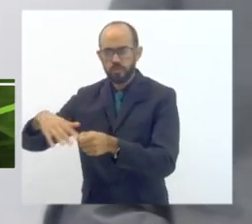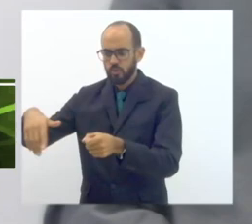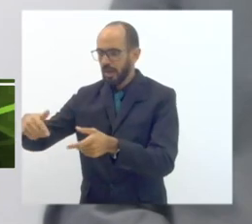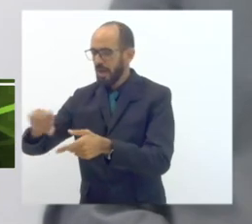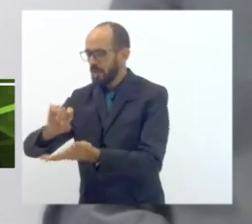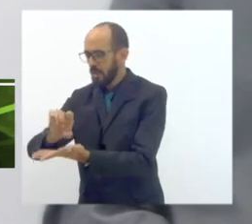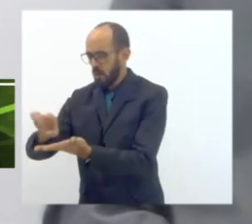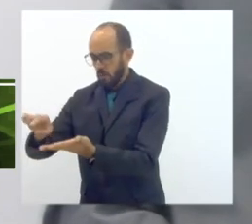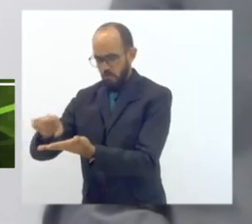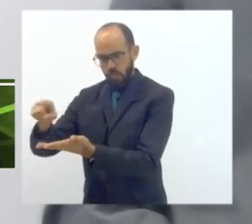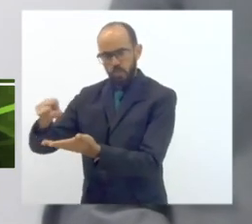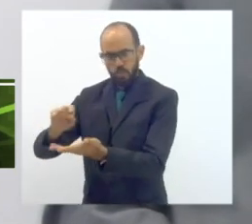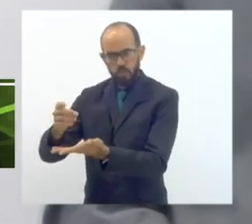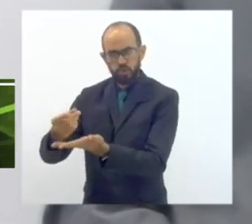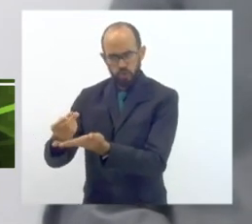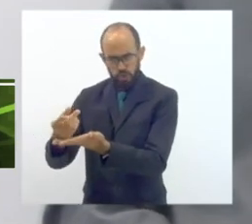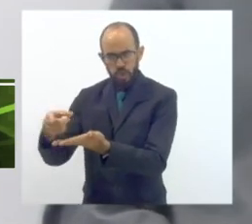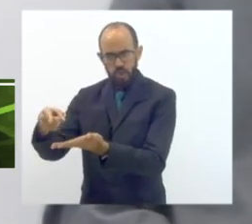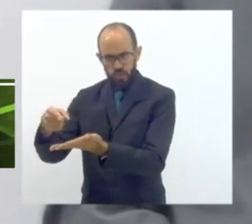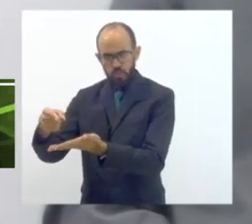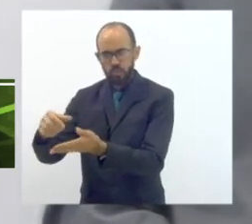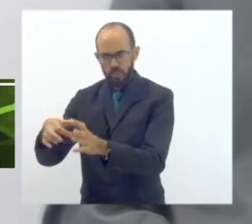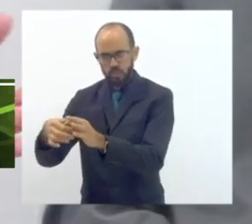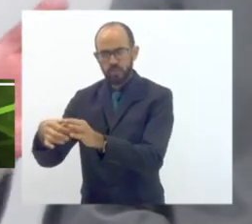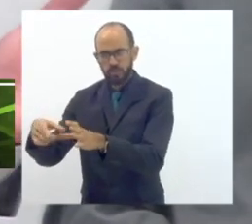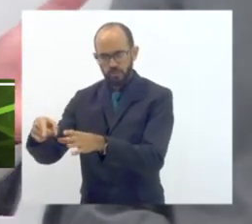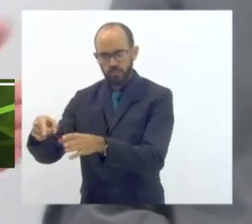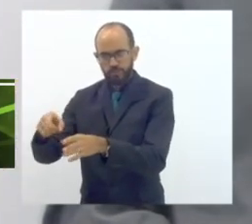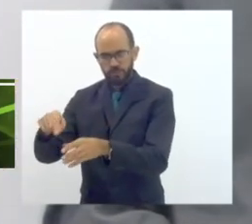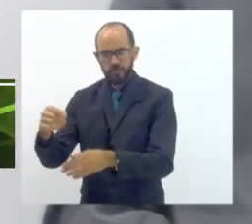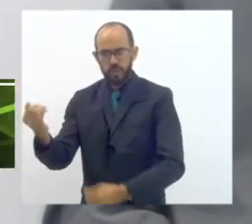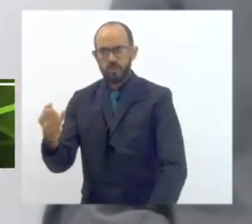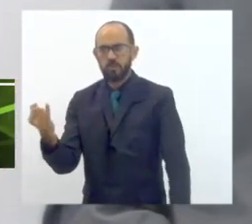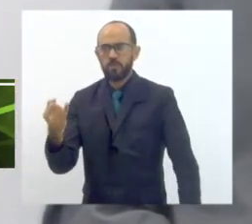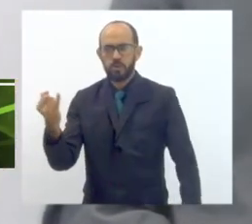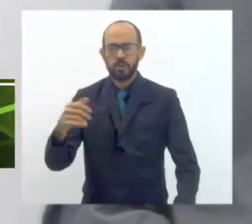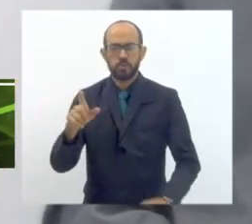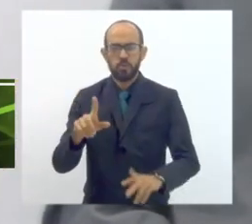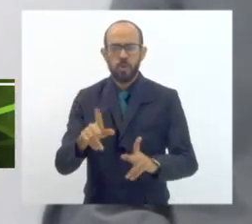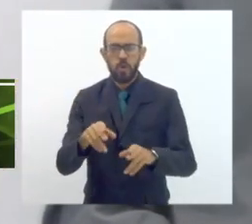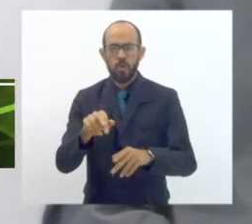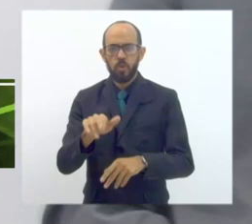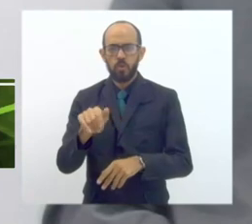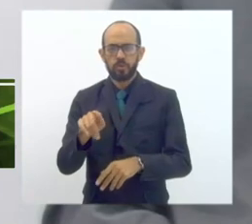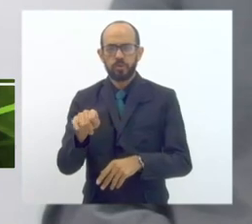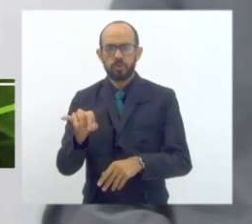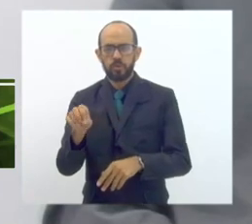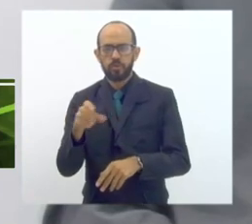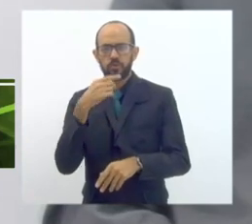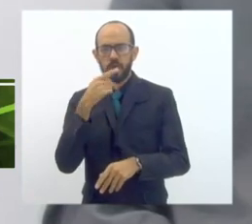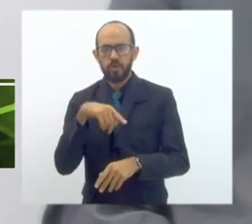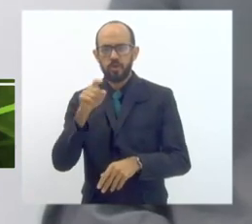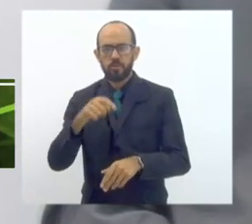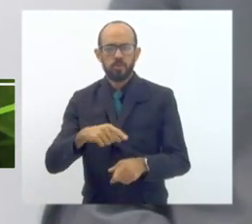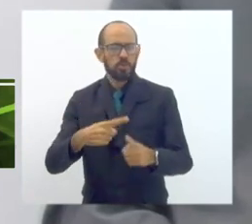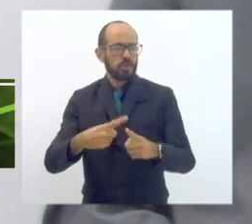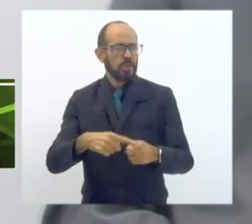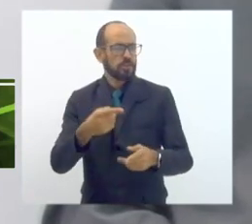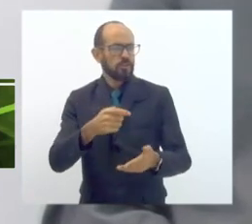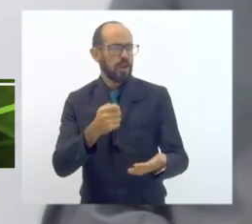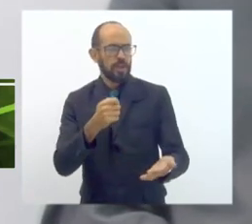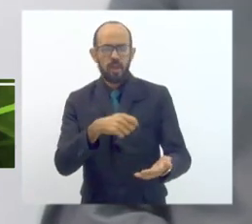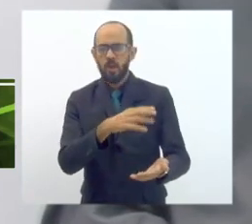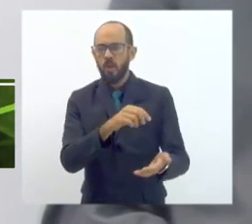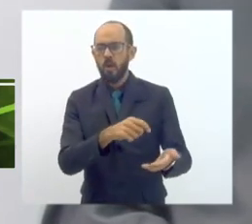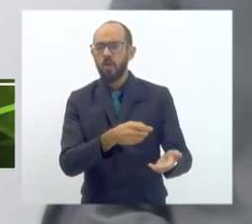assistenciais disponíveis, e eu acho que isso daí é fundamental, quando o Rodrigo colocou a questão do leilão por médico, isso é fato